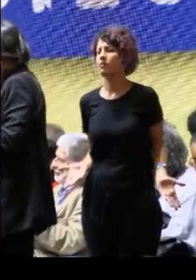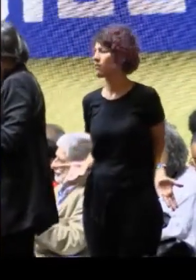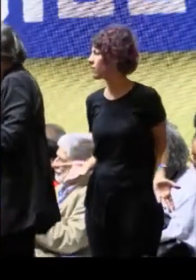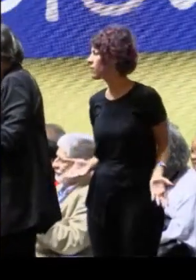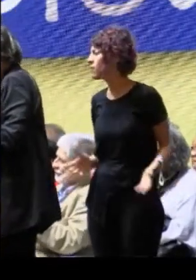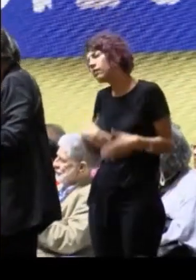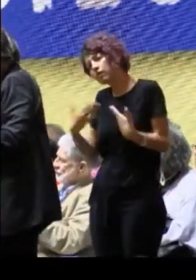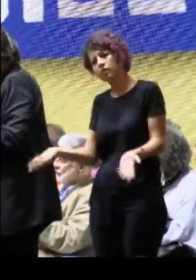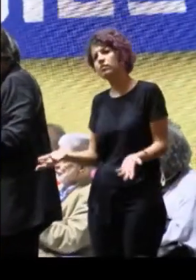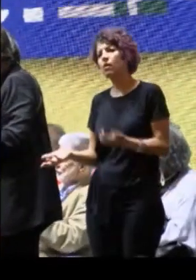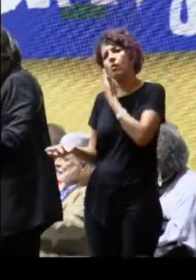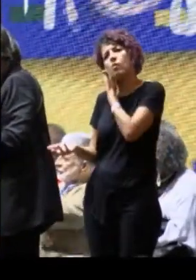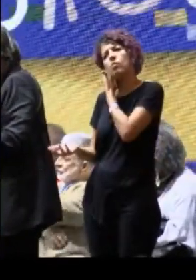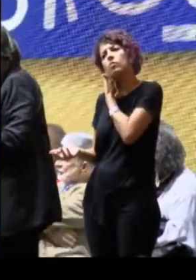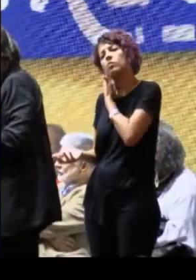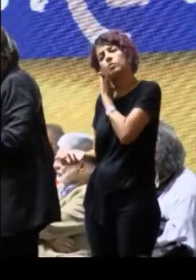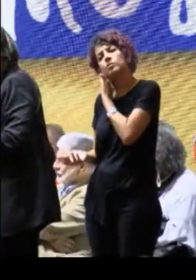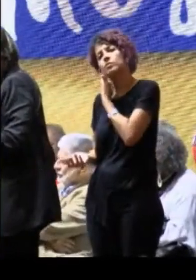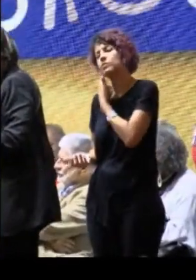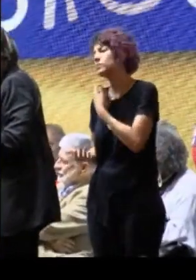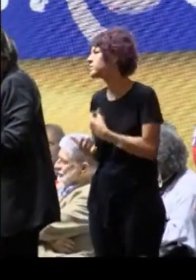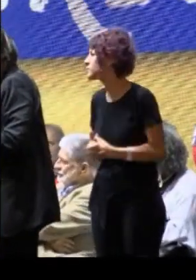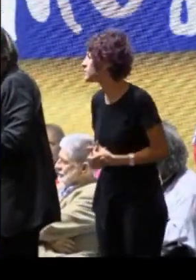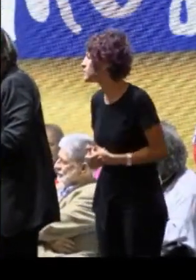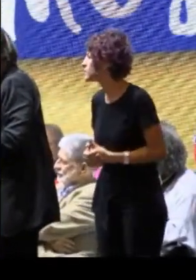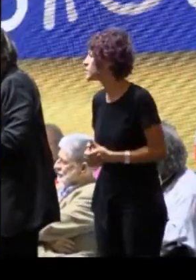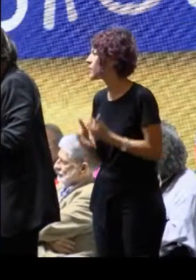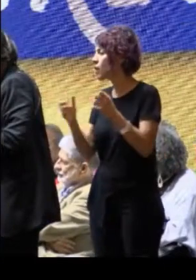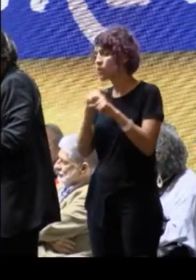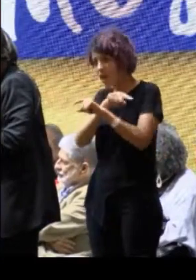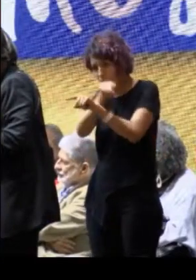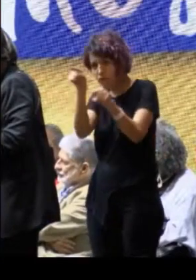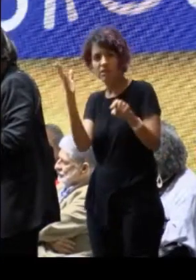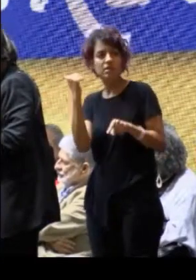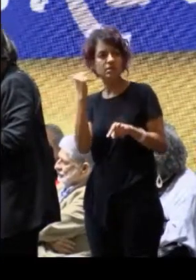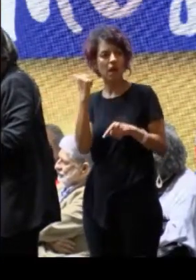Então, gente, eu quero que vocês saibam,